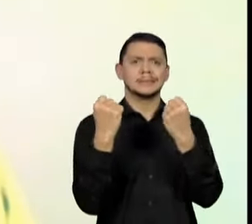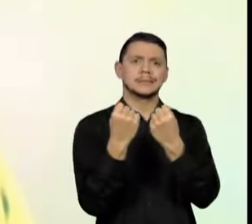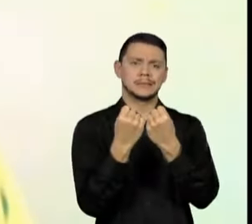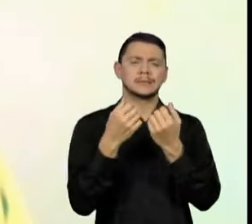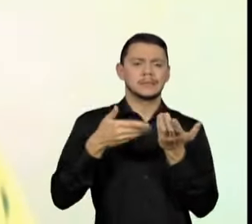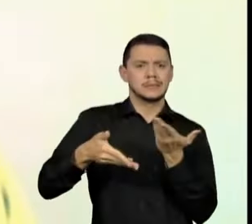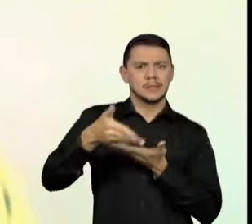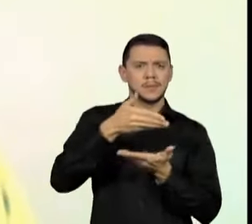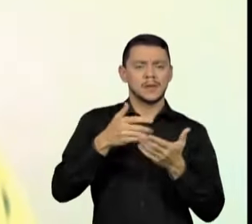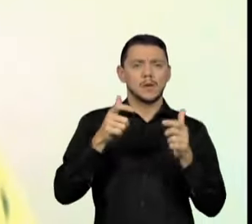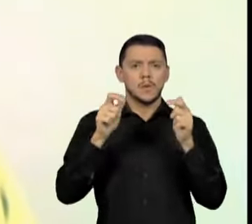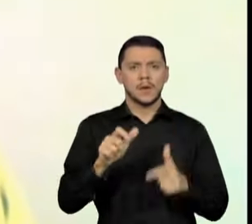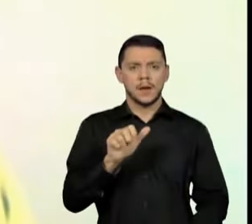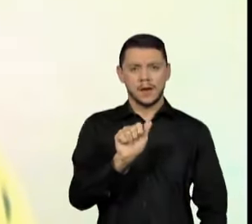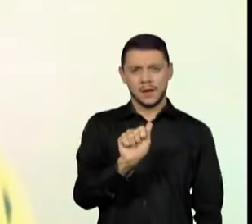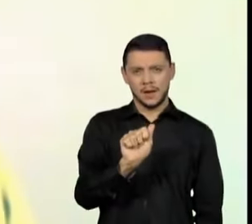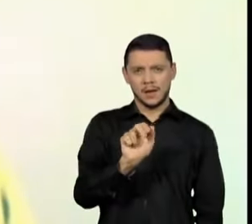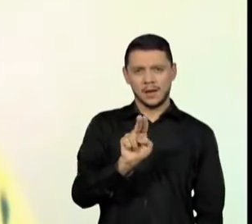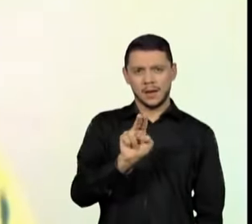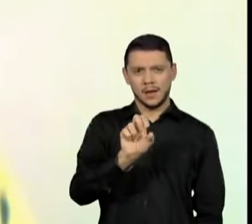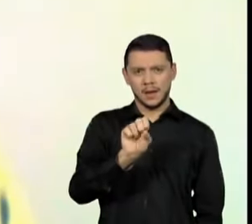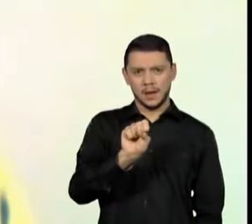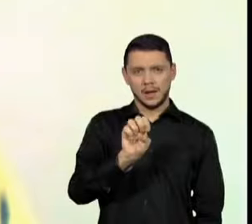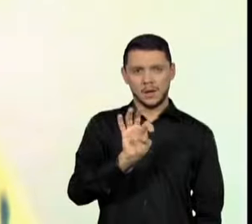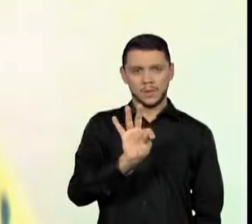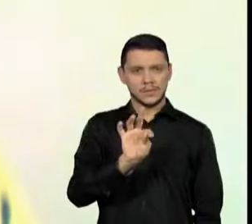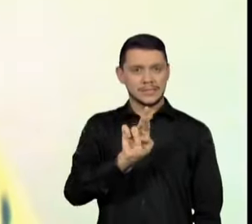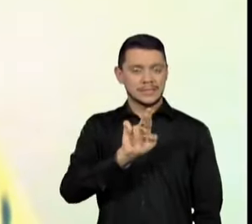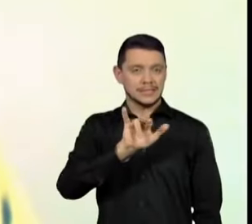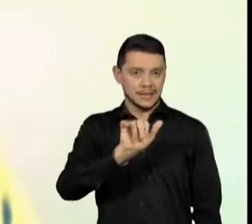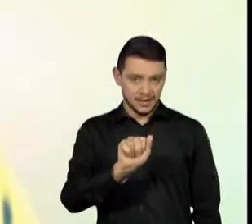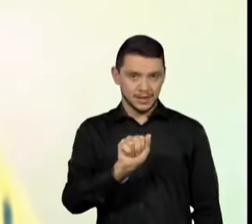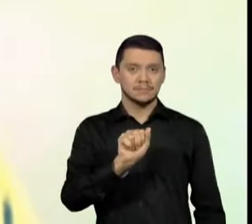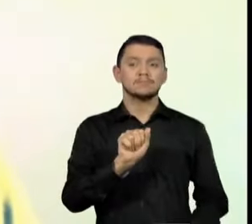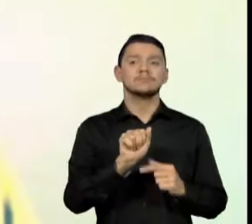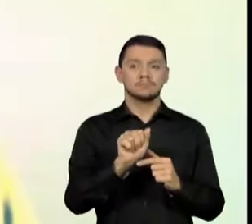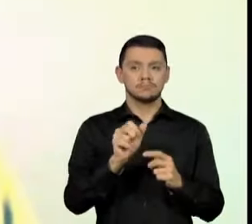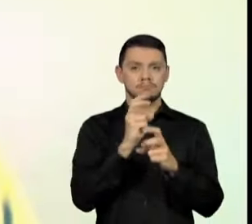na Áustria, e esse seminário foi